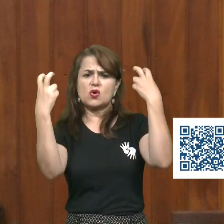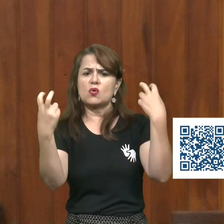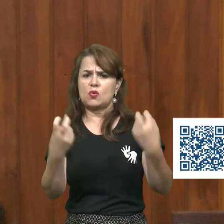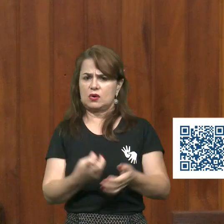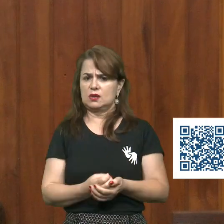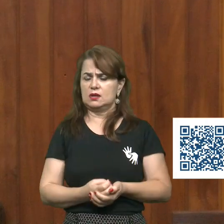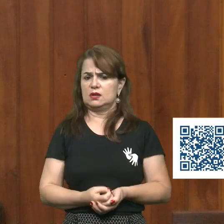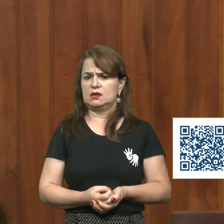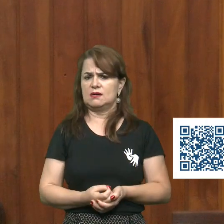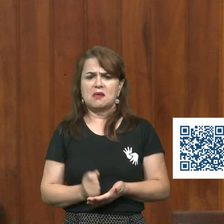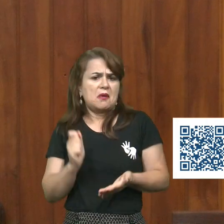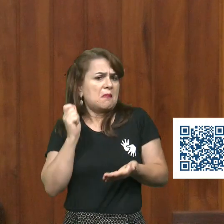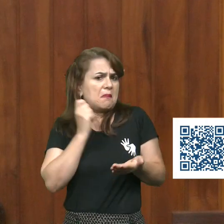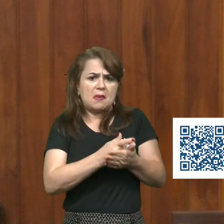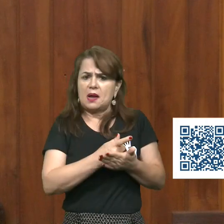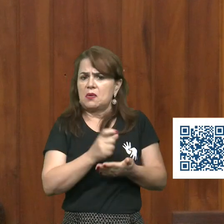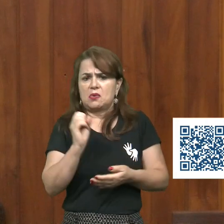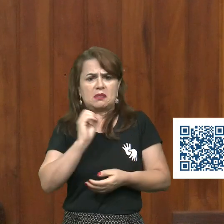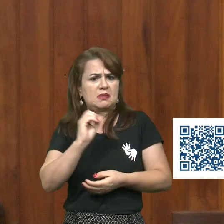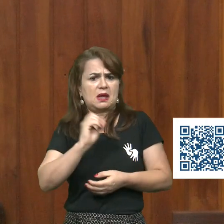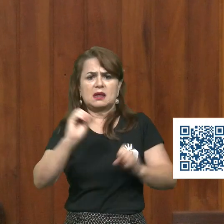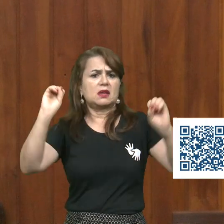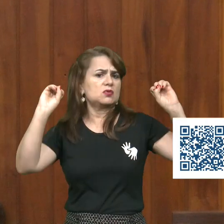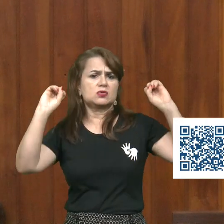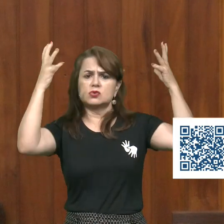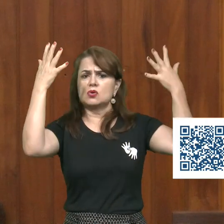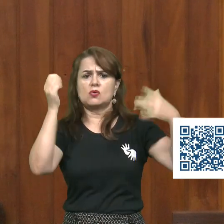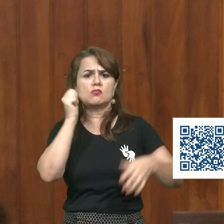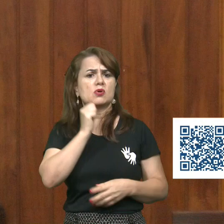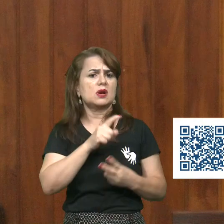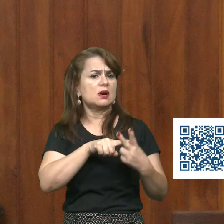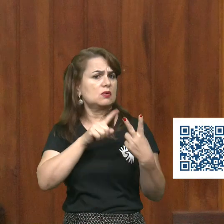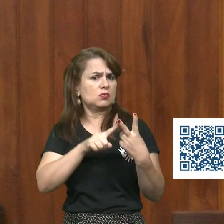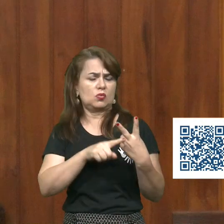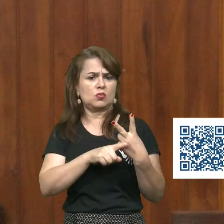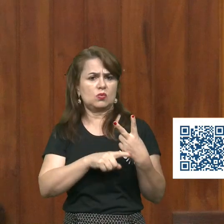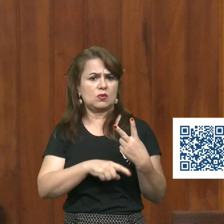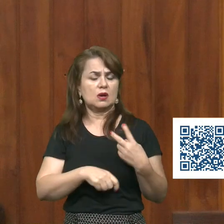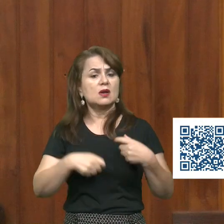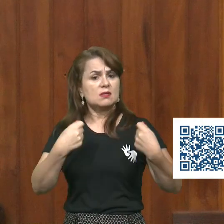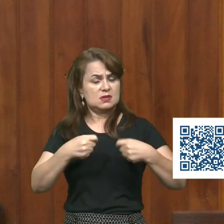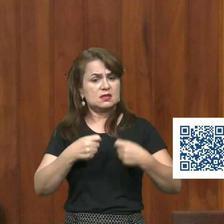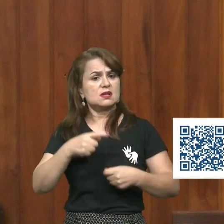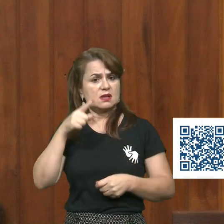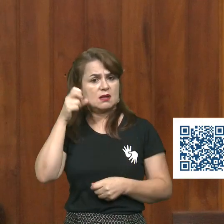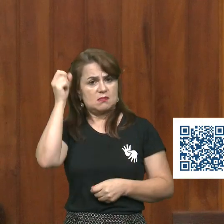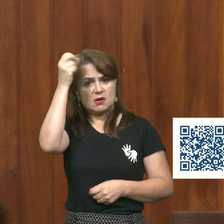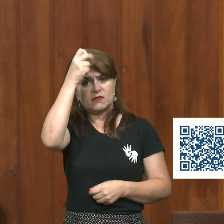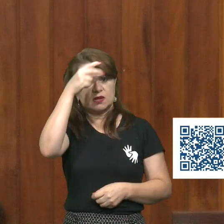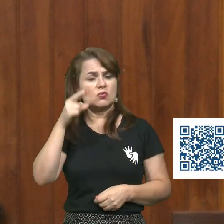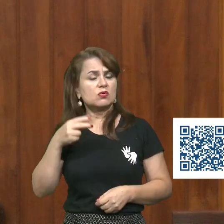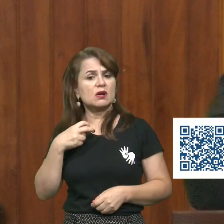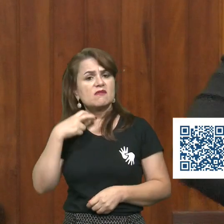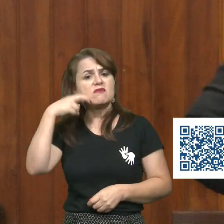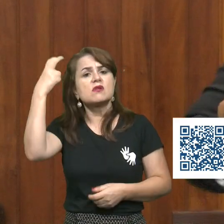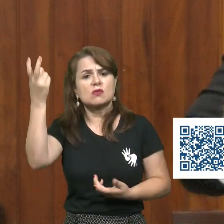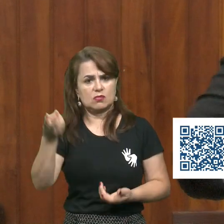nacional, não pagando dupla sertaneja. Tomem vergonha na cara de vocês.